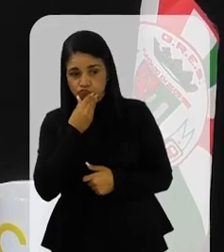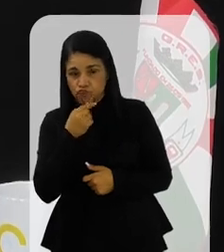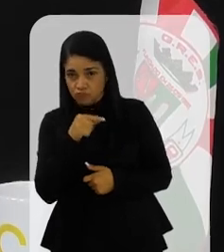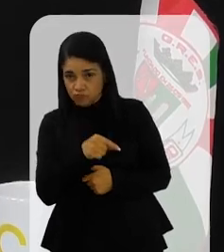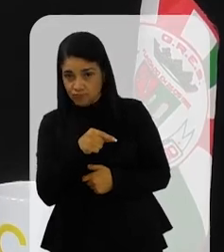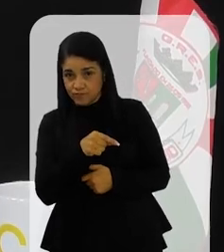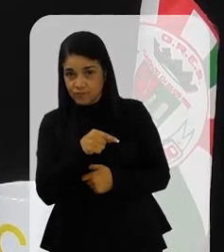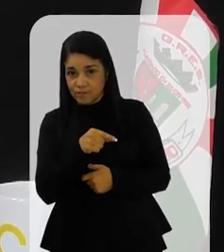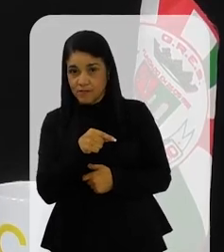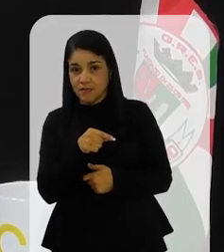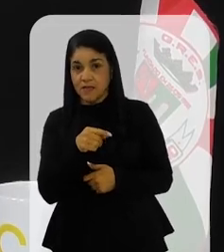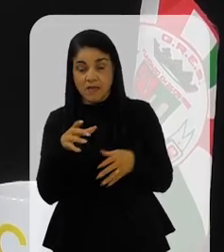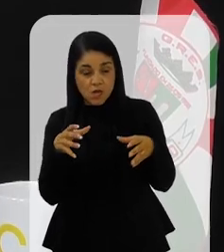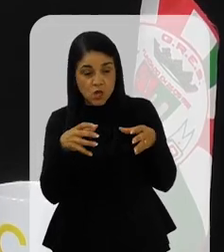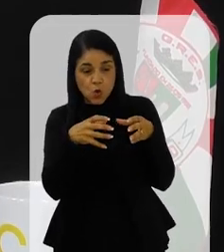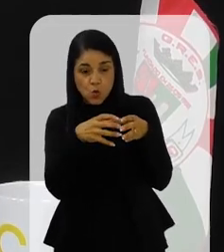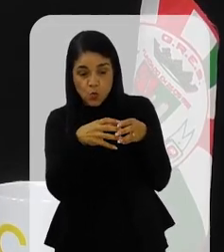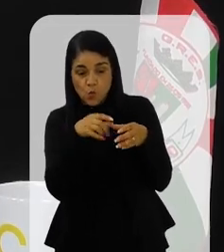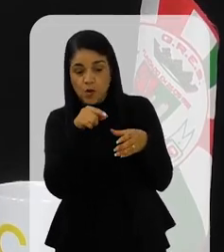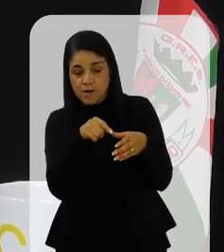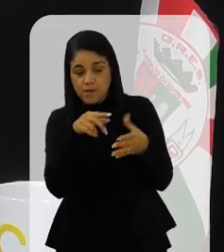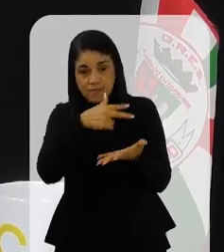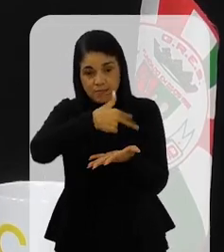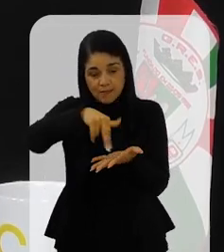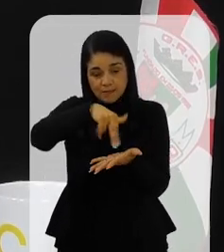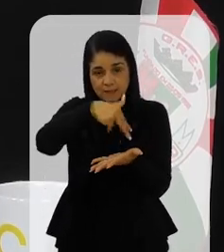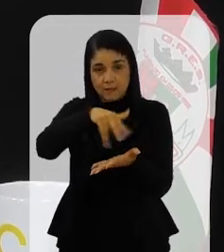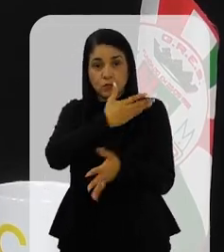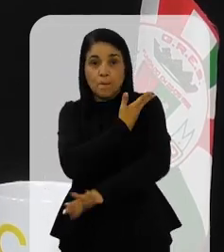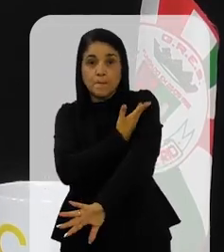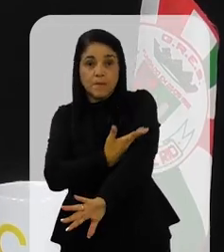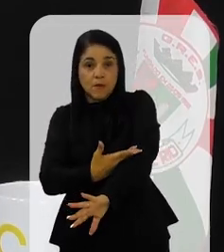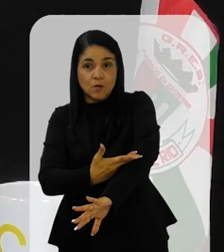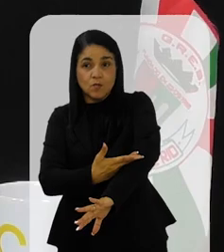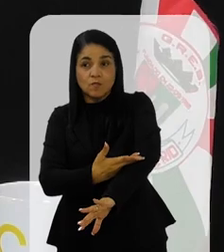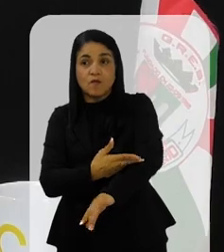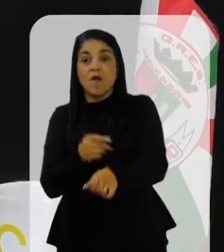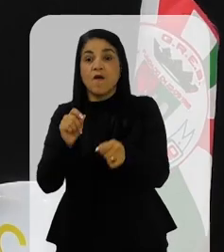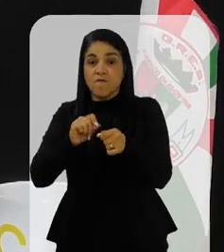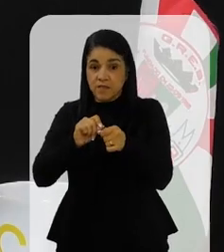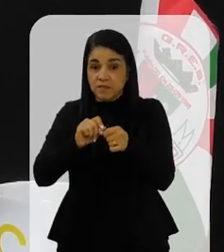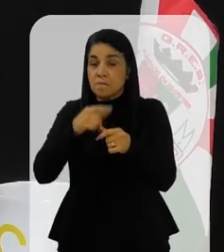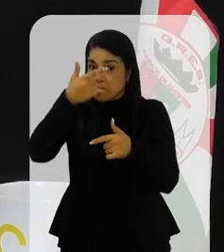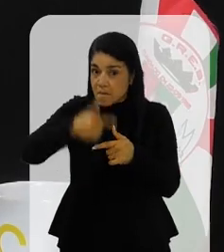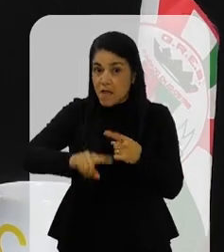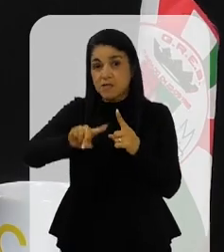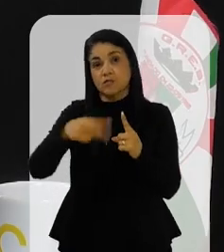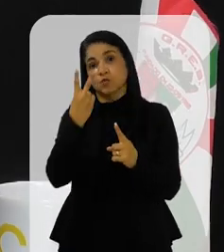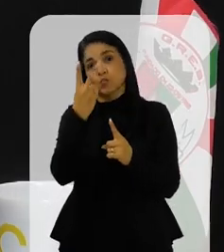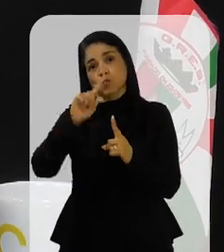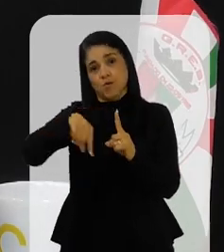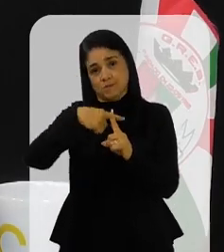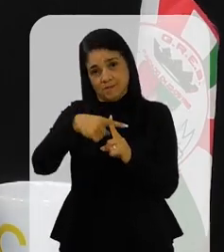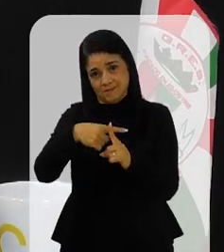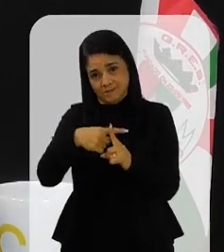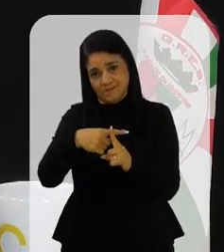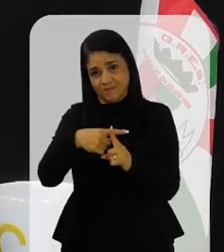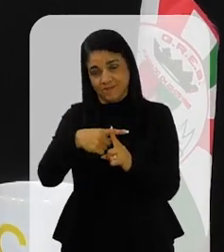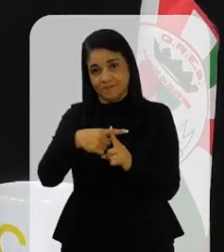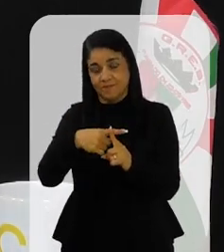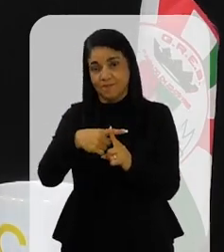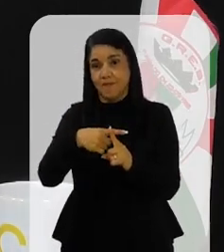aqui, ele está fazendo aquele grupo todo de branco. Fala com ele para ele fazer mais duas alas aqui na